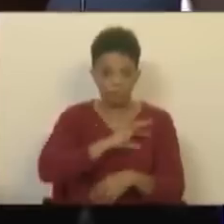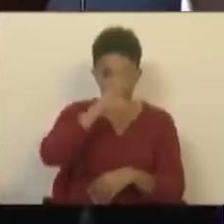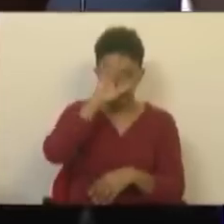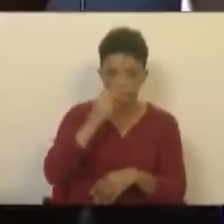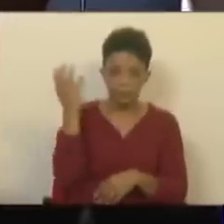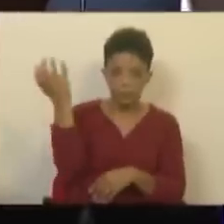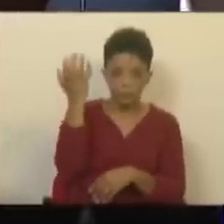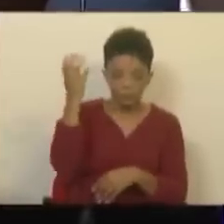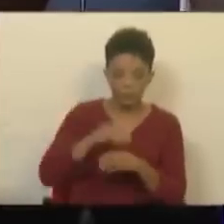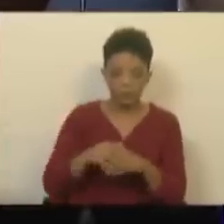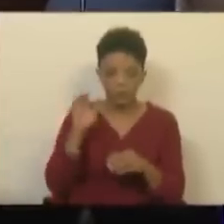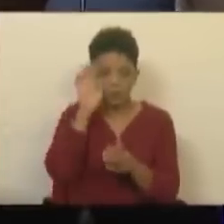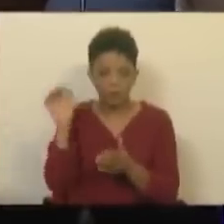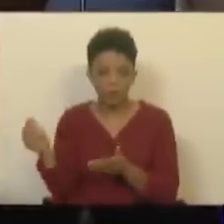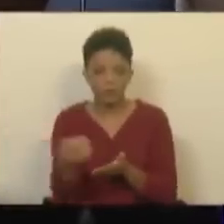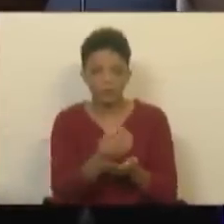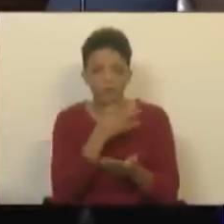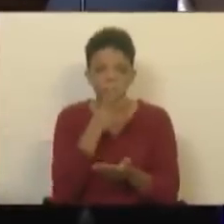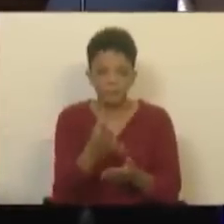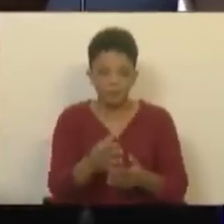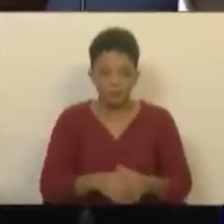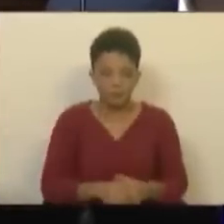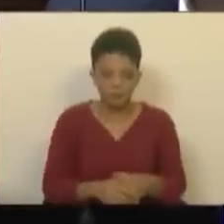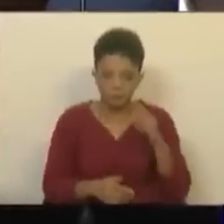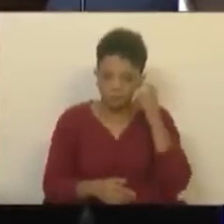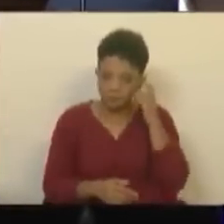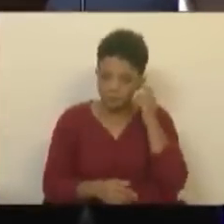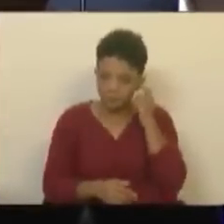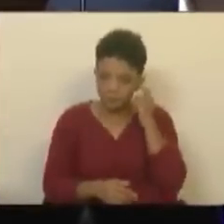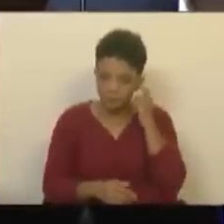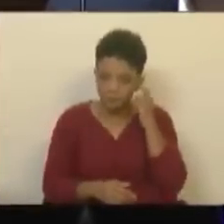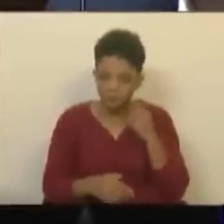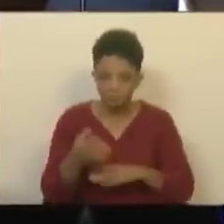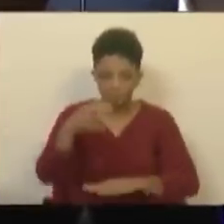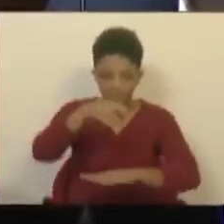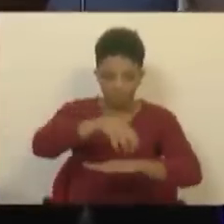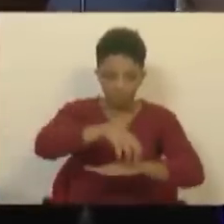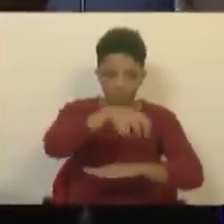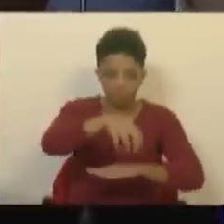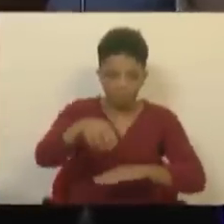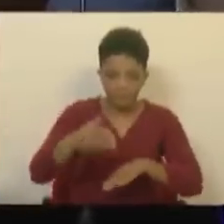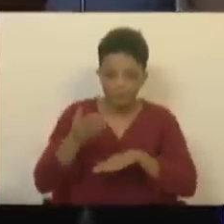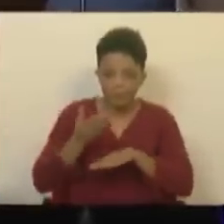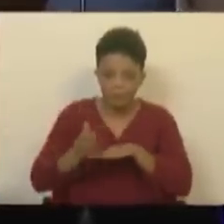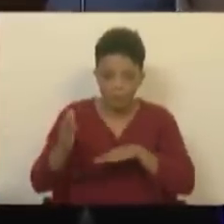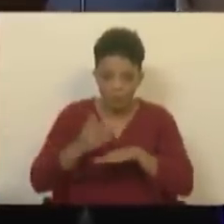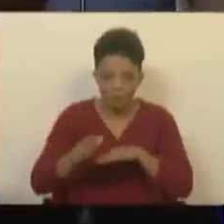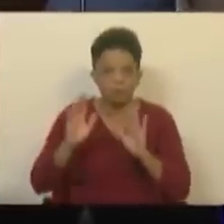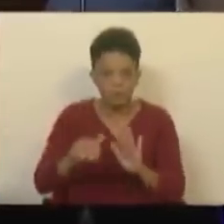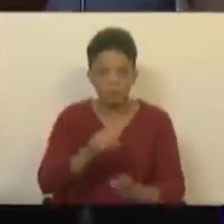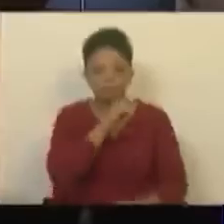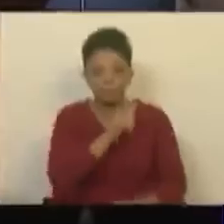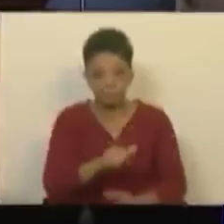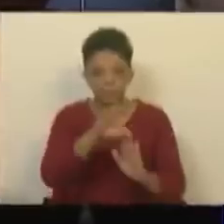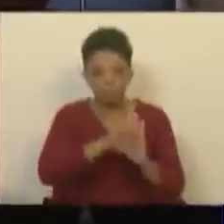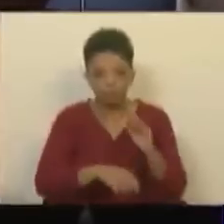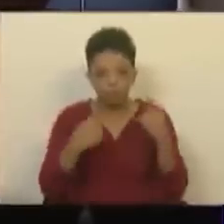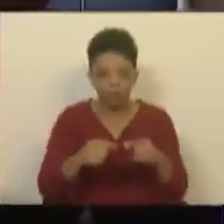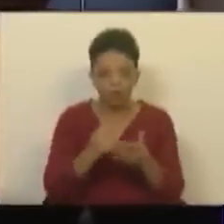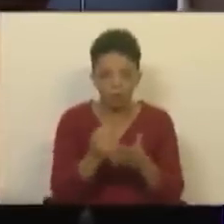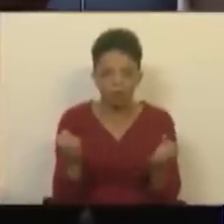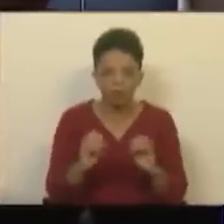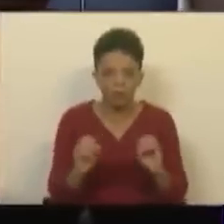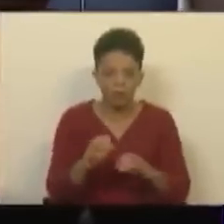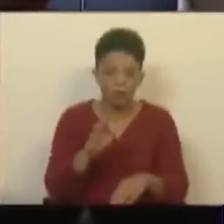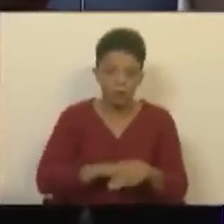ministro da cultura na comissão dizia que esta estruturas que ficaram de fora mas que são elegíveis na altura é o